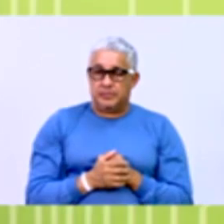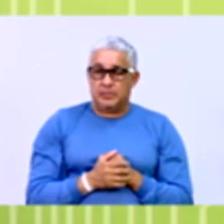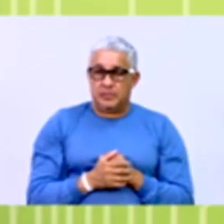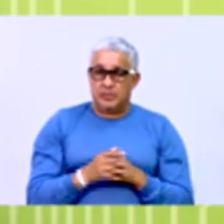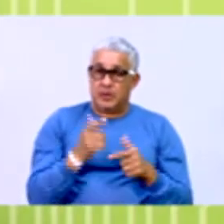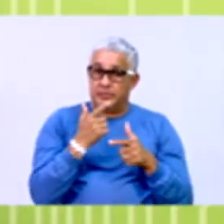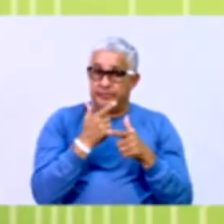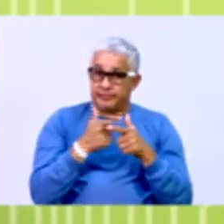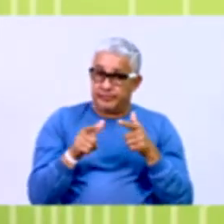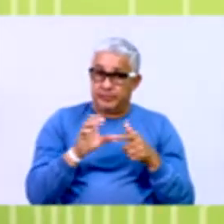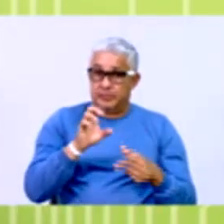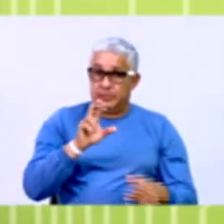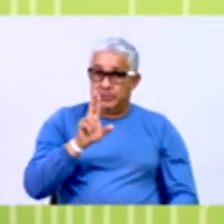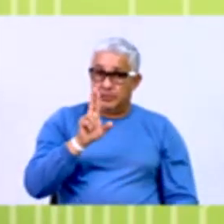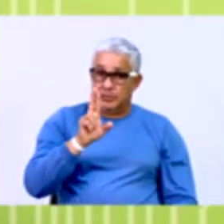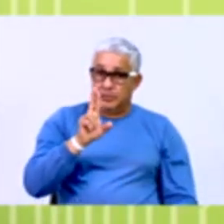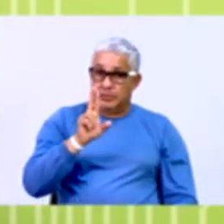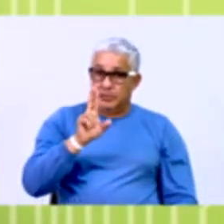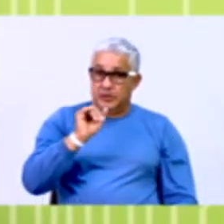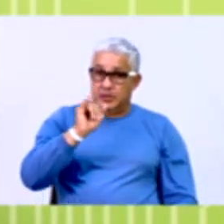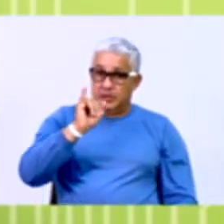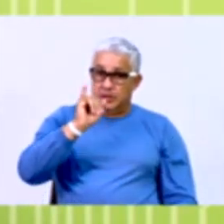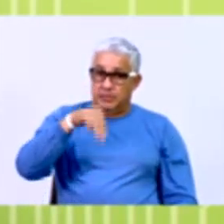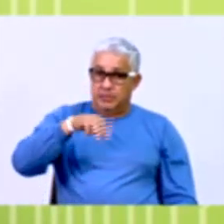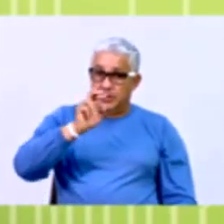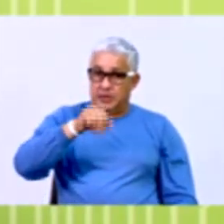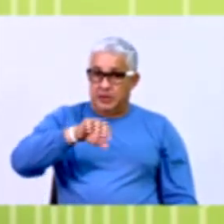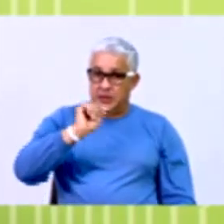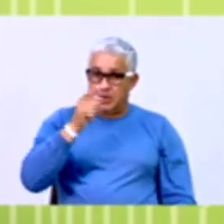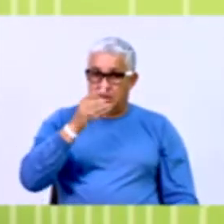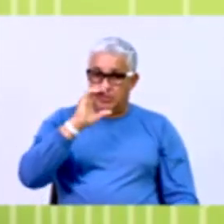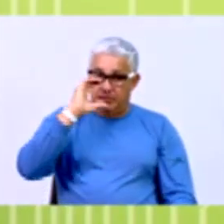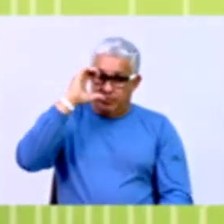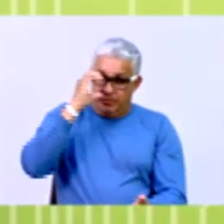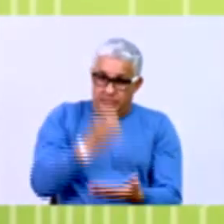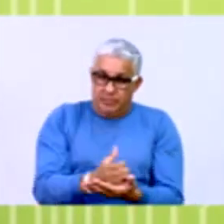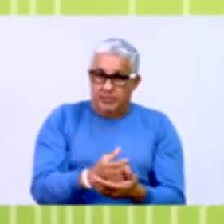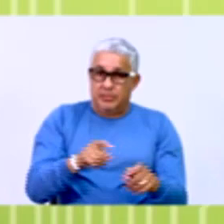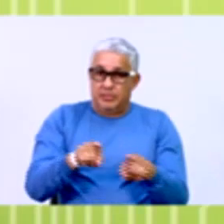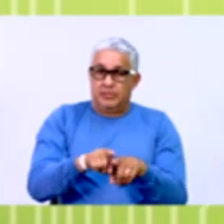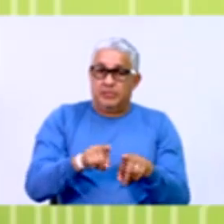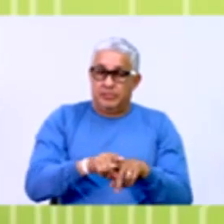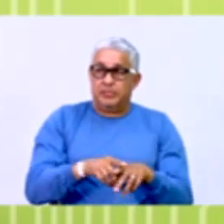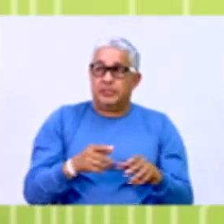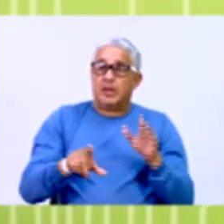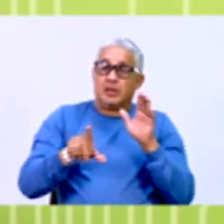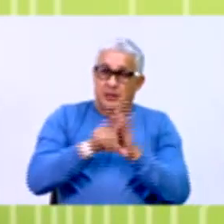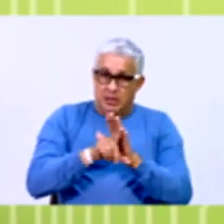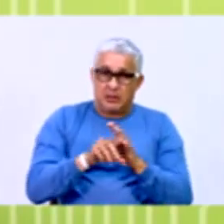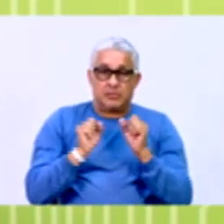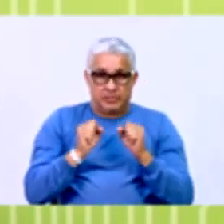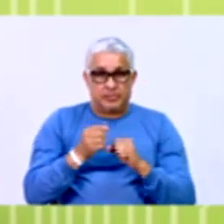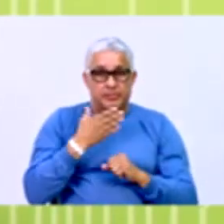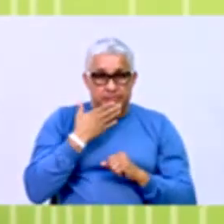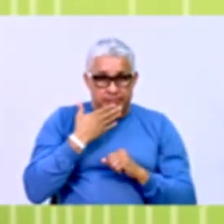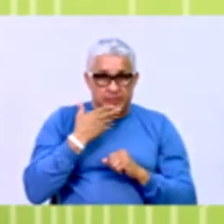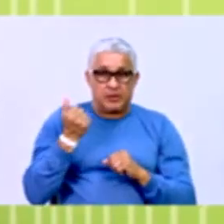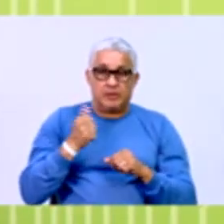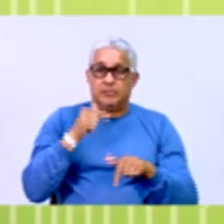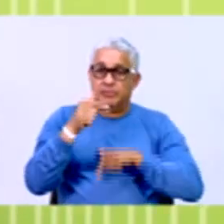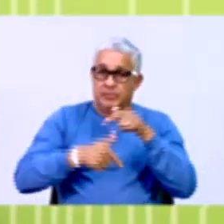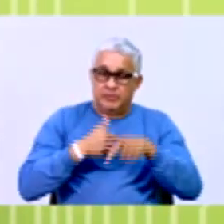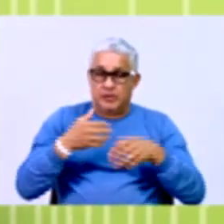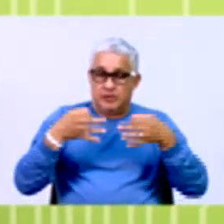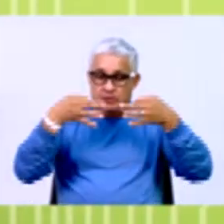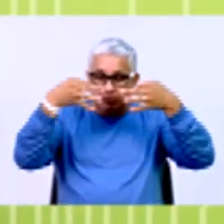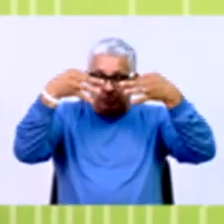até criminais, penais, de toda a ordem. E a gente prefere não pensar nisso. É melhor executar o serviço de